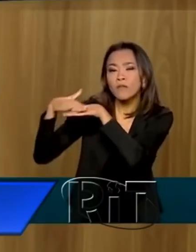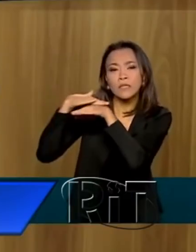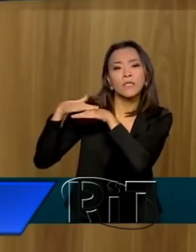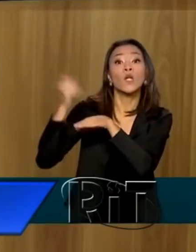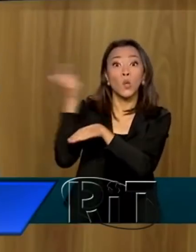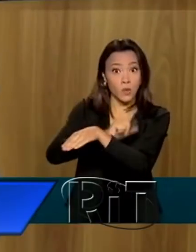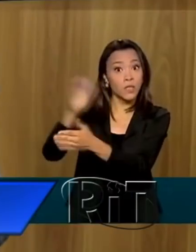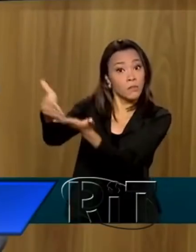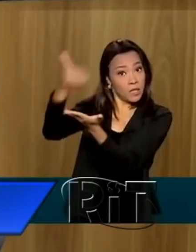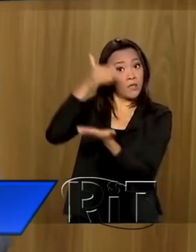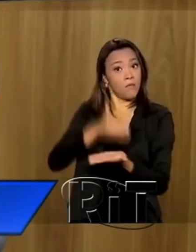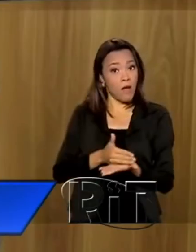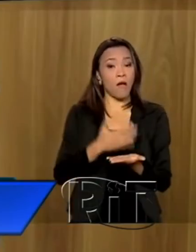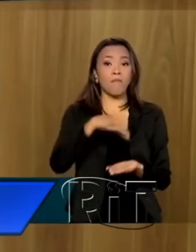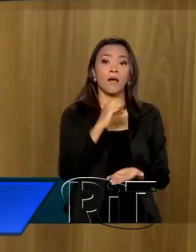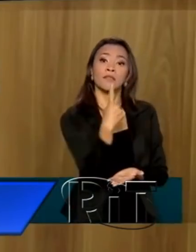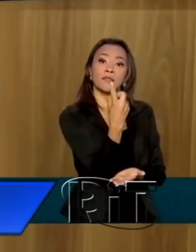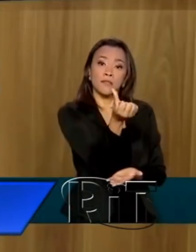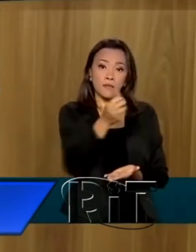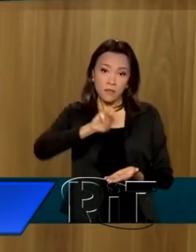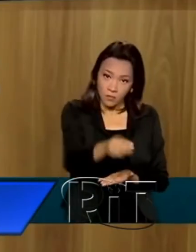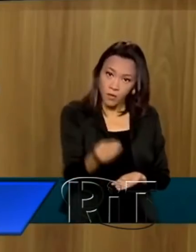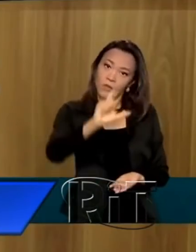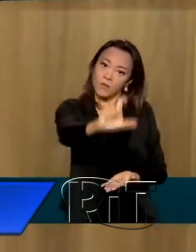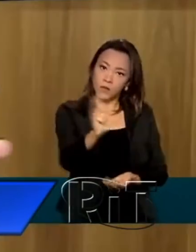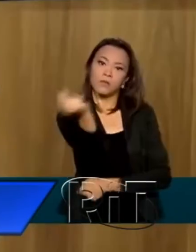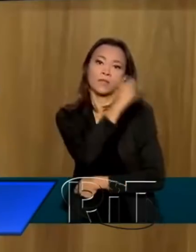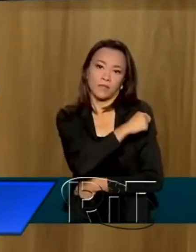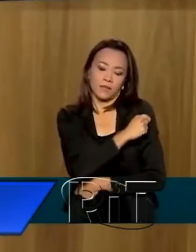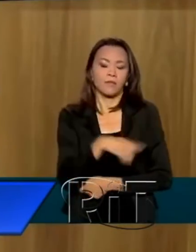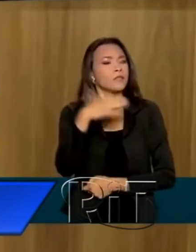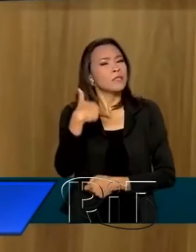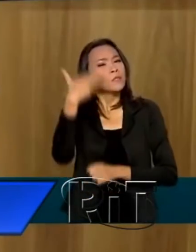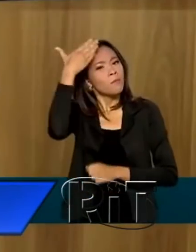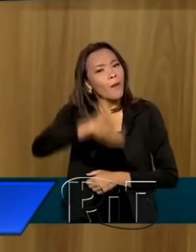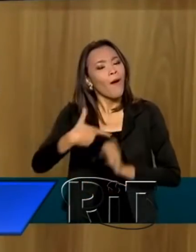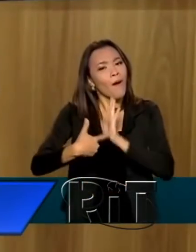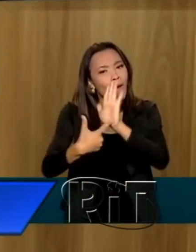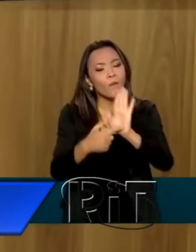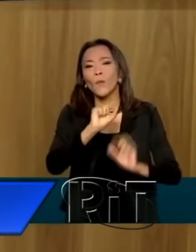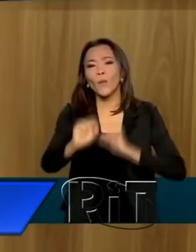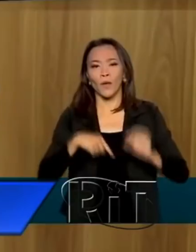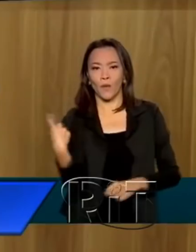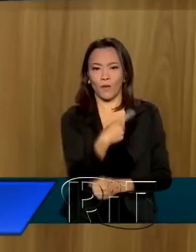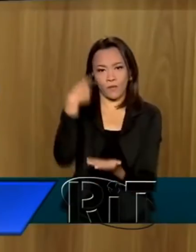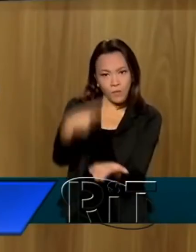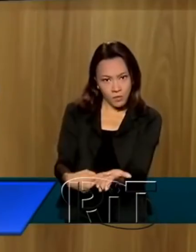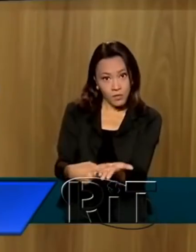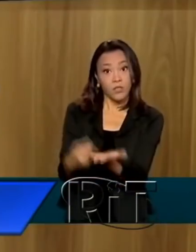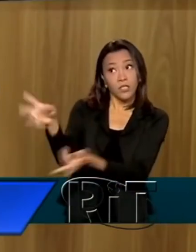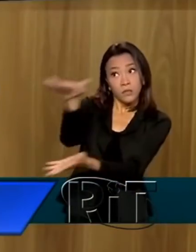conseguimos antecipar mais de 16 milhões de doses de vacinas para mostrar o nosso compromisso em